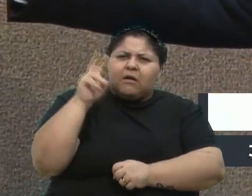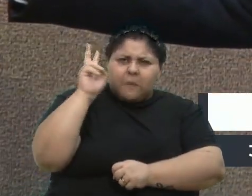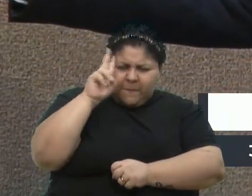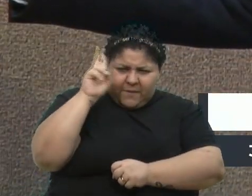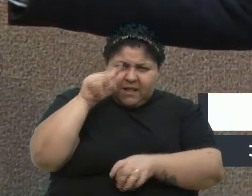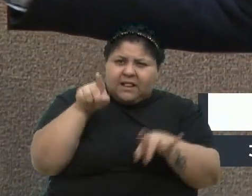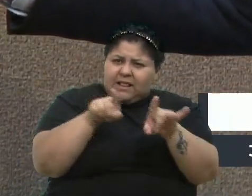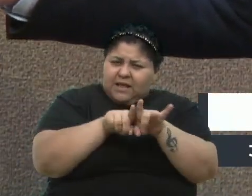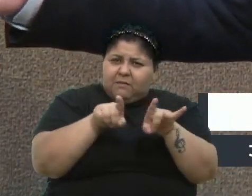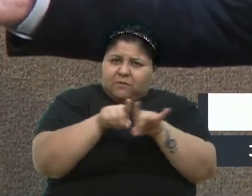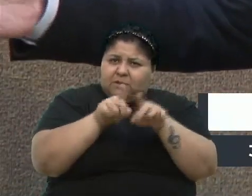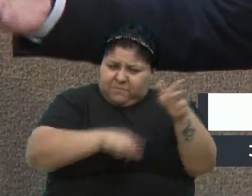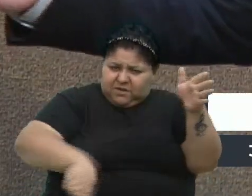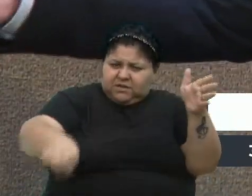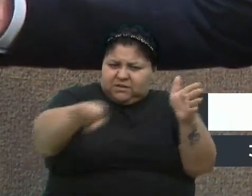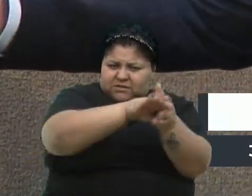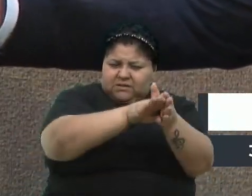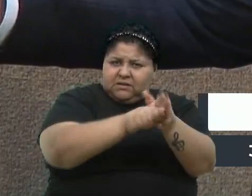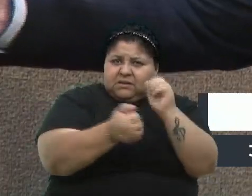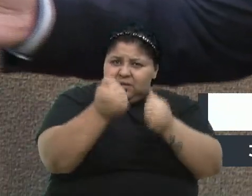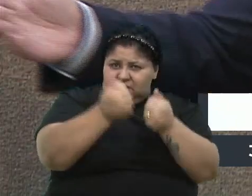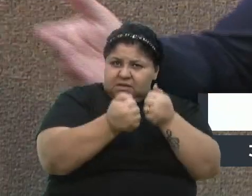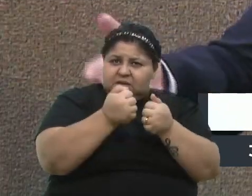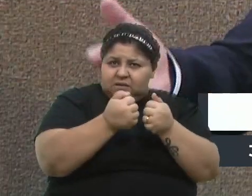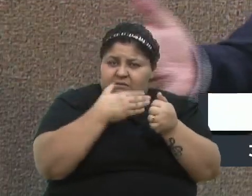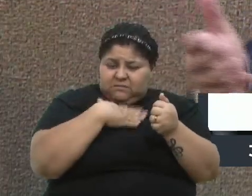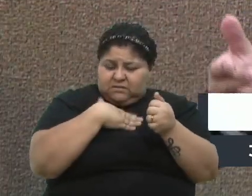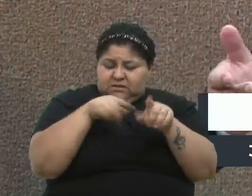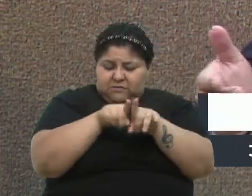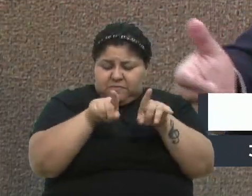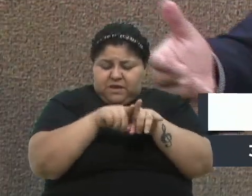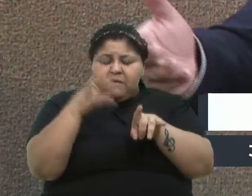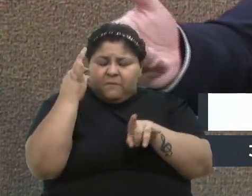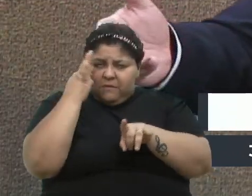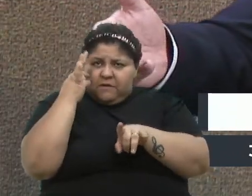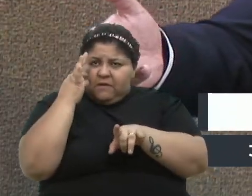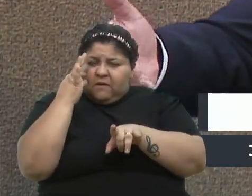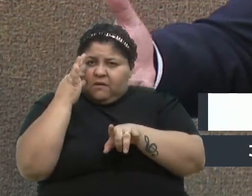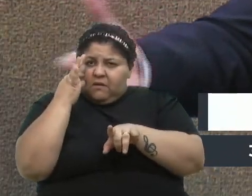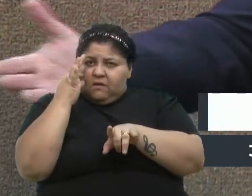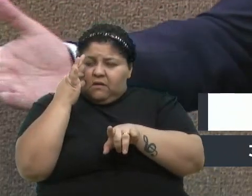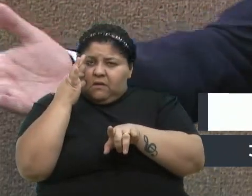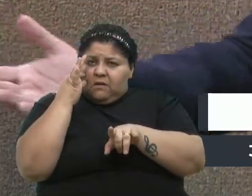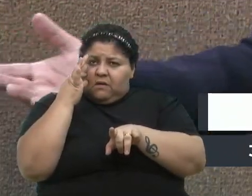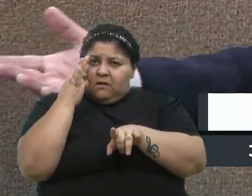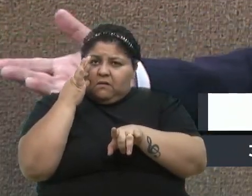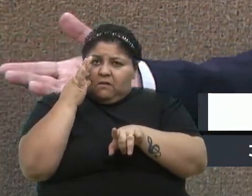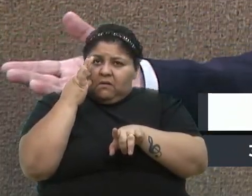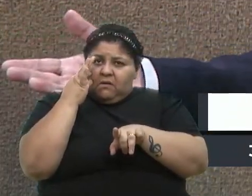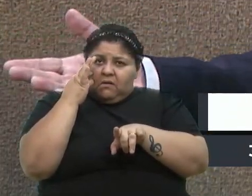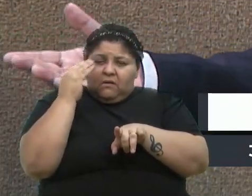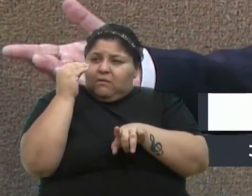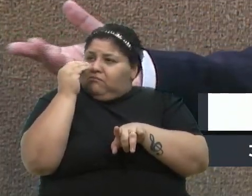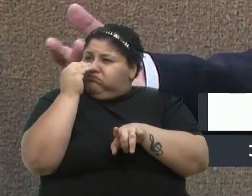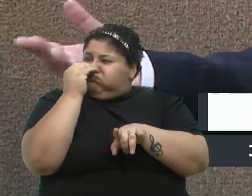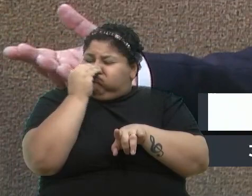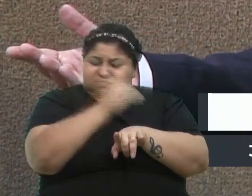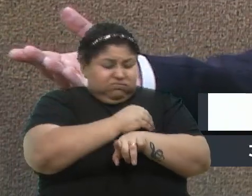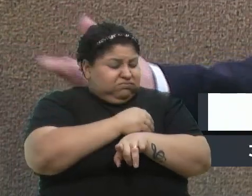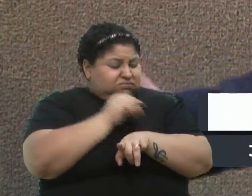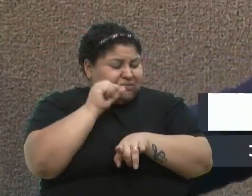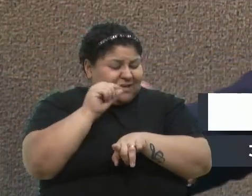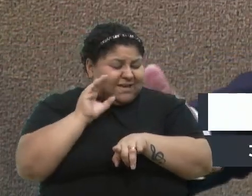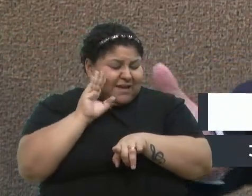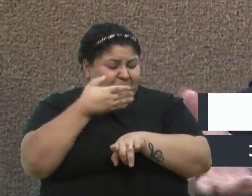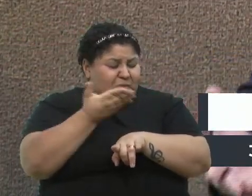do estacionamento. Estive ali também, junto com a minha esposa, e um absurdo que aconteceu naquela